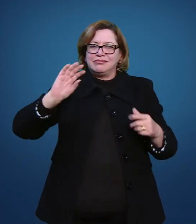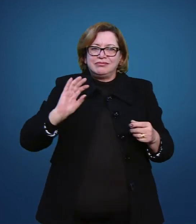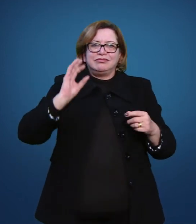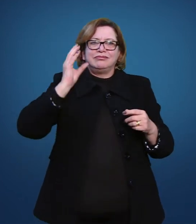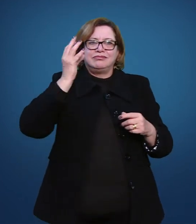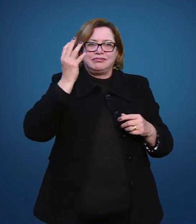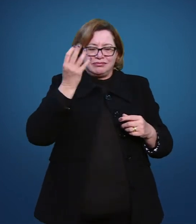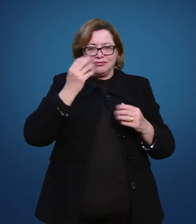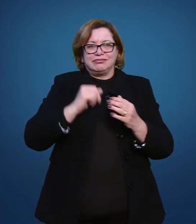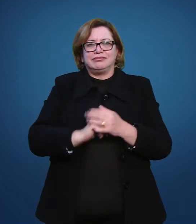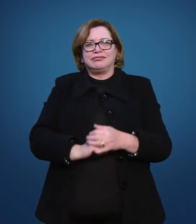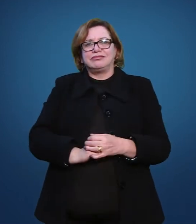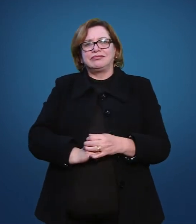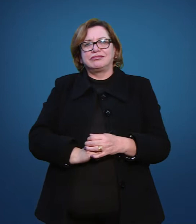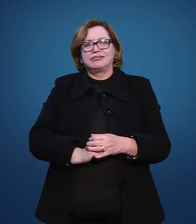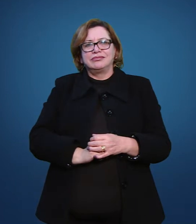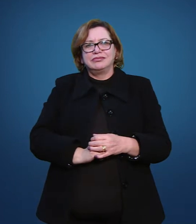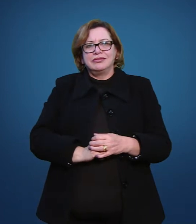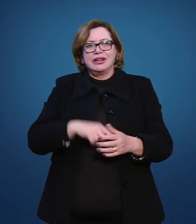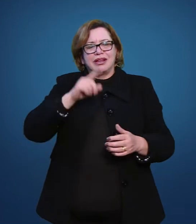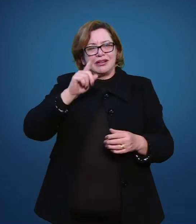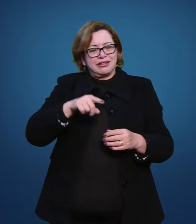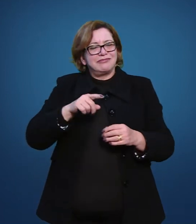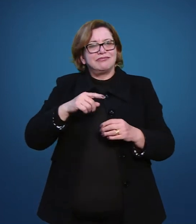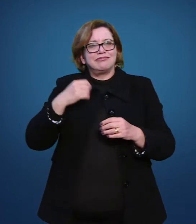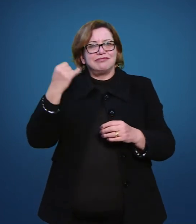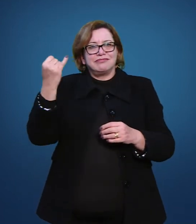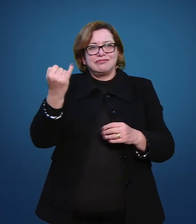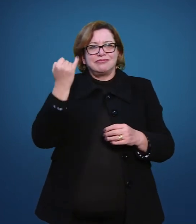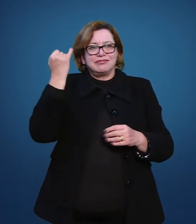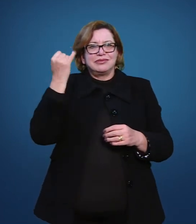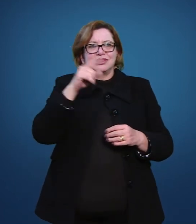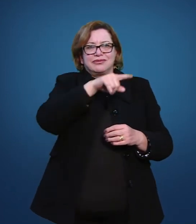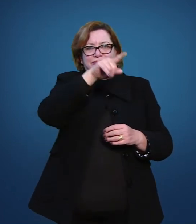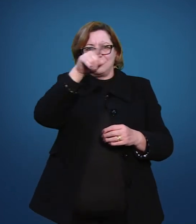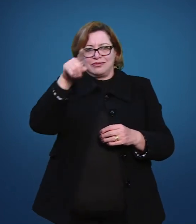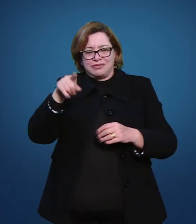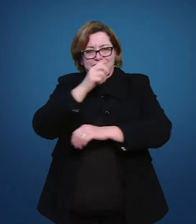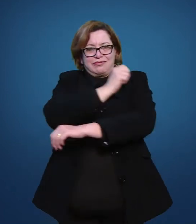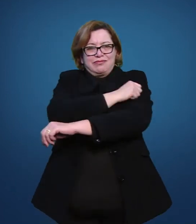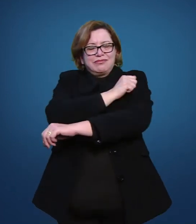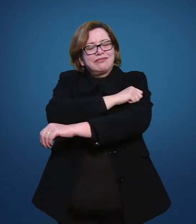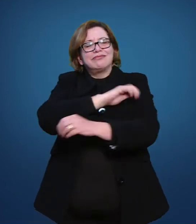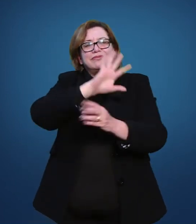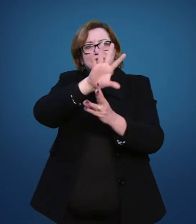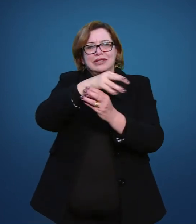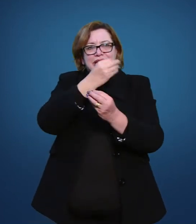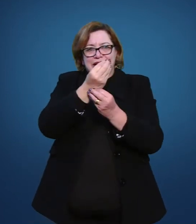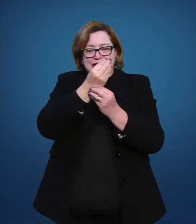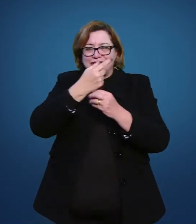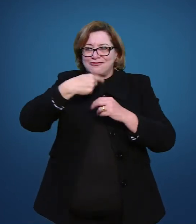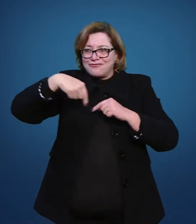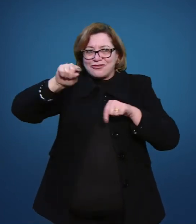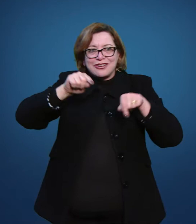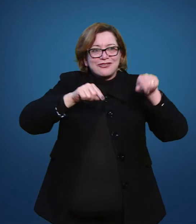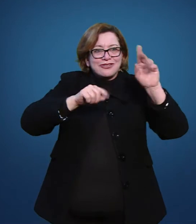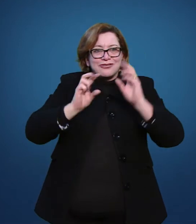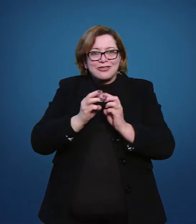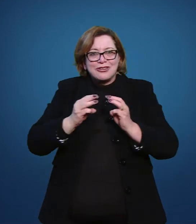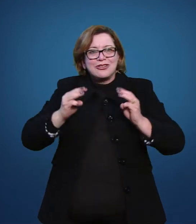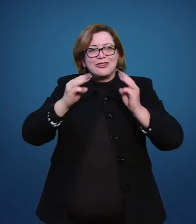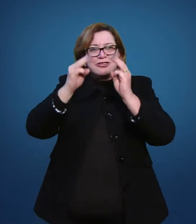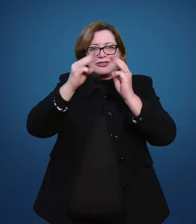desse contexto. É, portanto, extremamente necessário que você, enquanto estudante de arte, frequente os lugares onde a arte